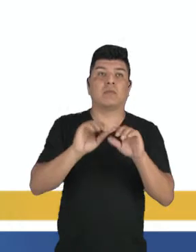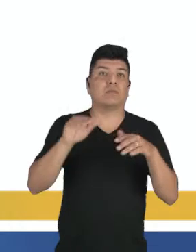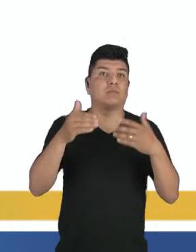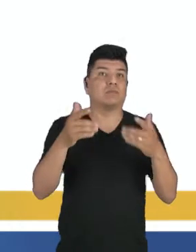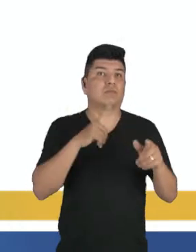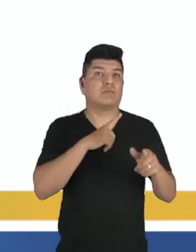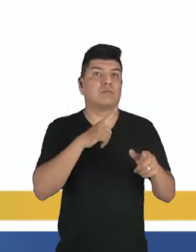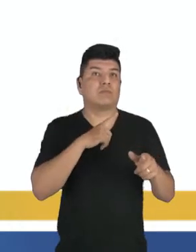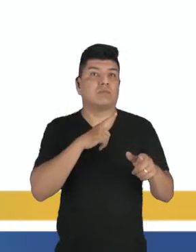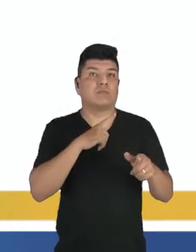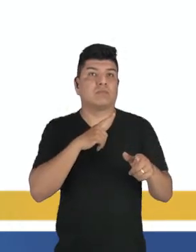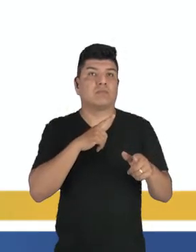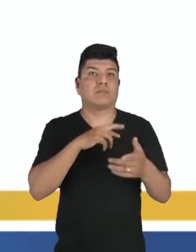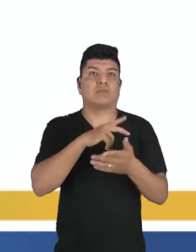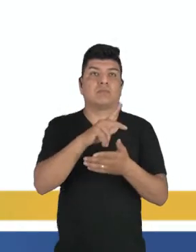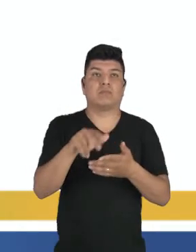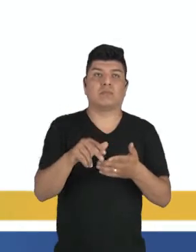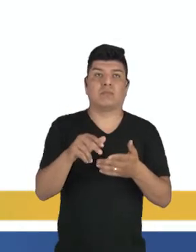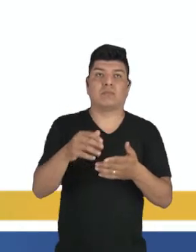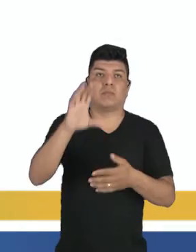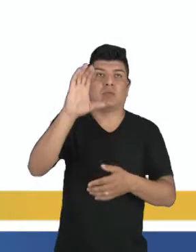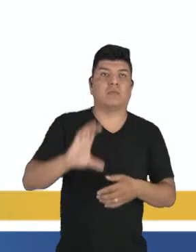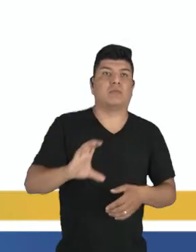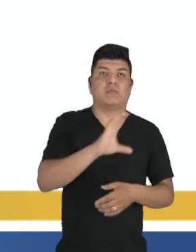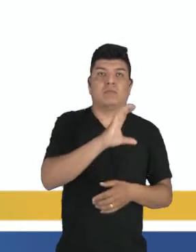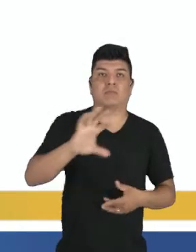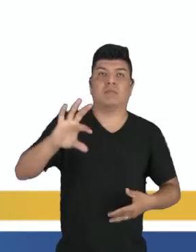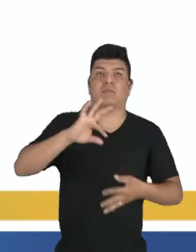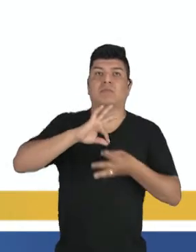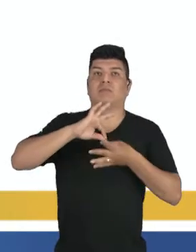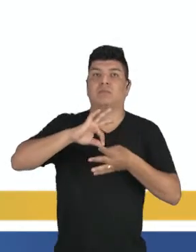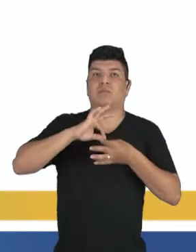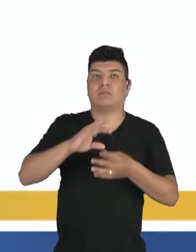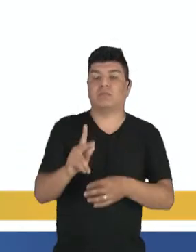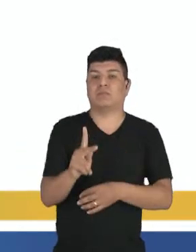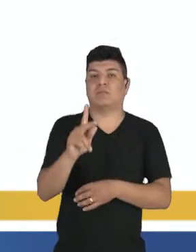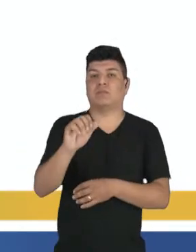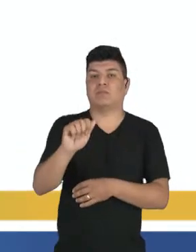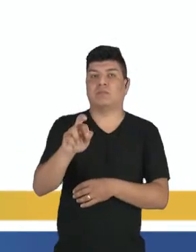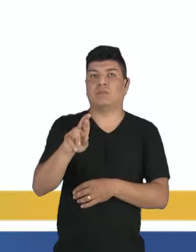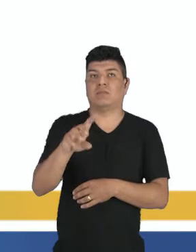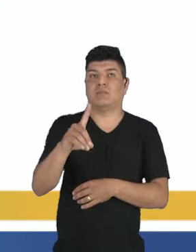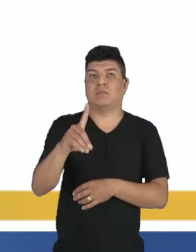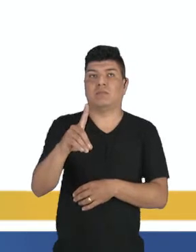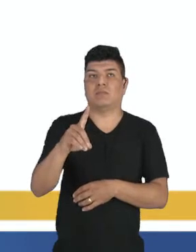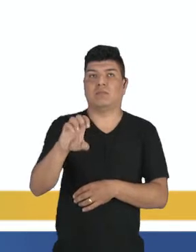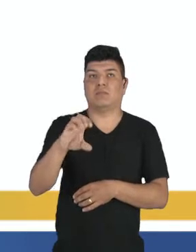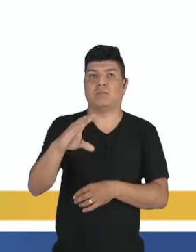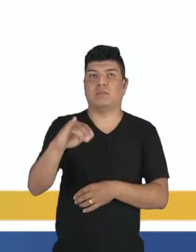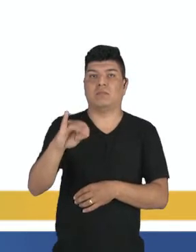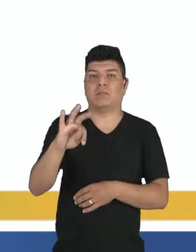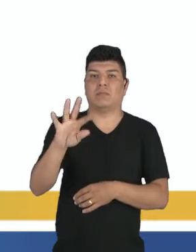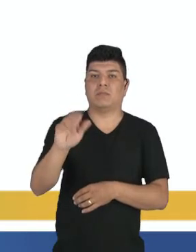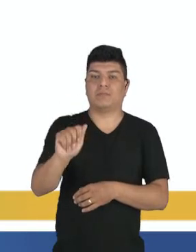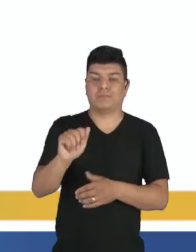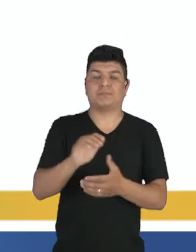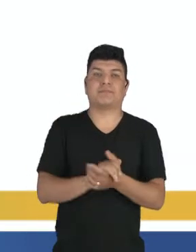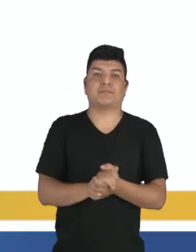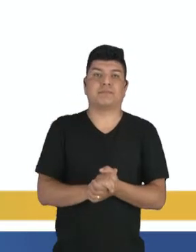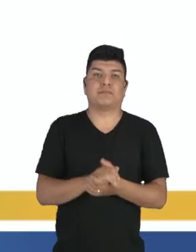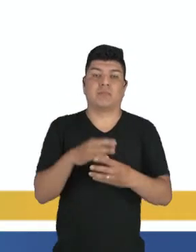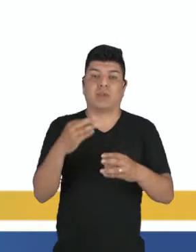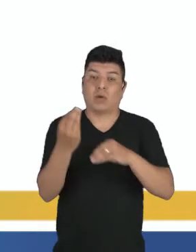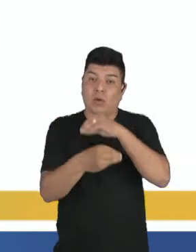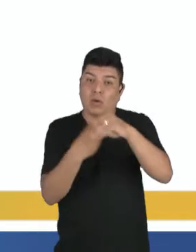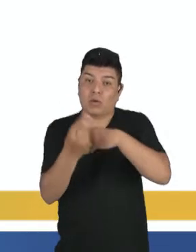o catolicismo e o espiritismo kardecista. Juntando tudo, virou a Umbanda. Aí nós temos